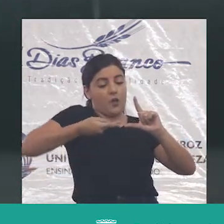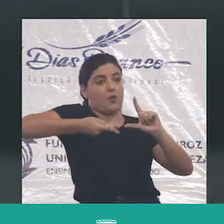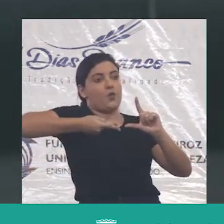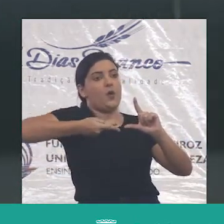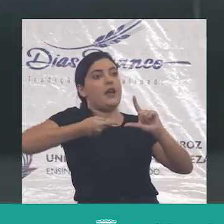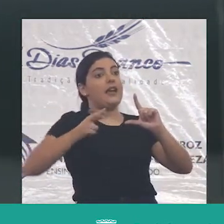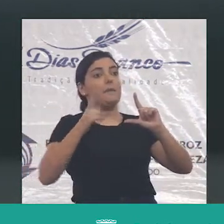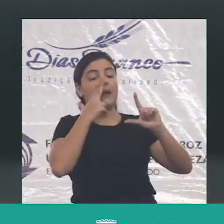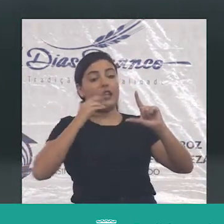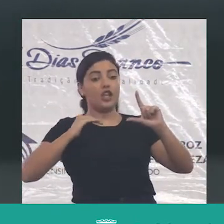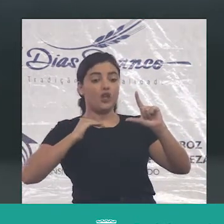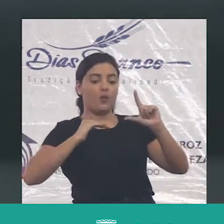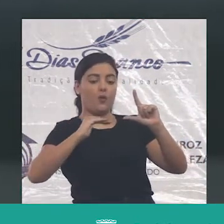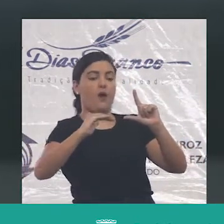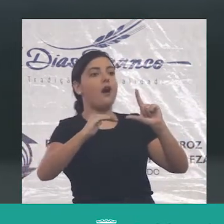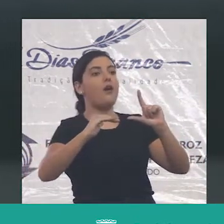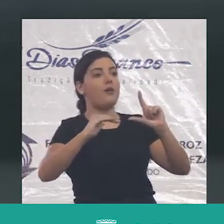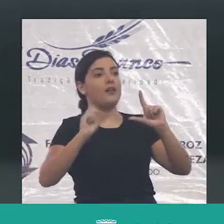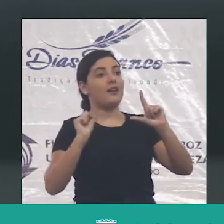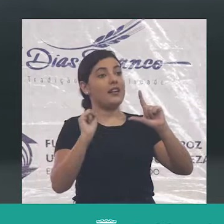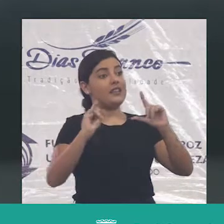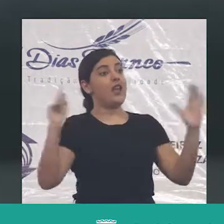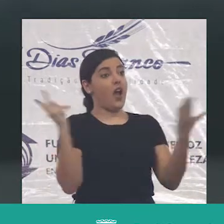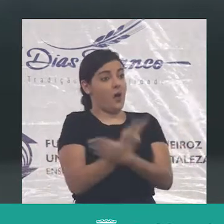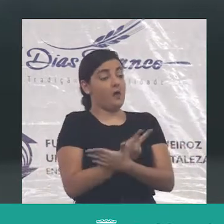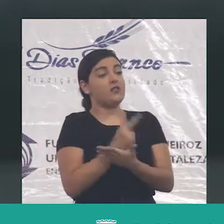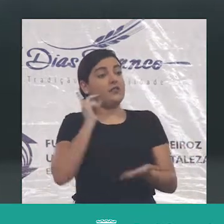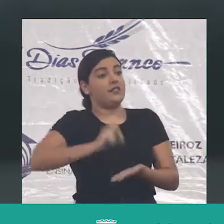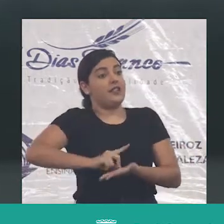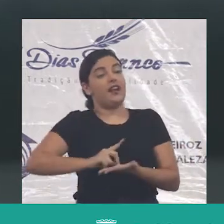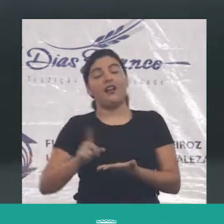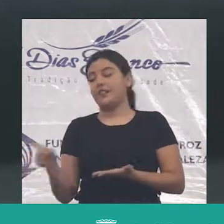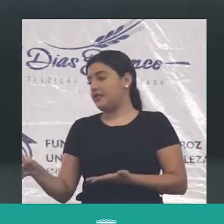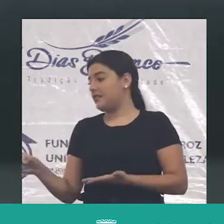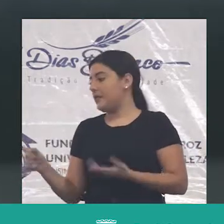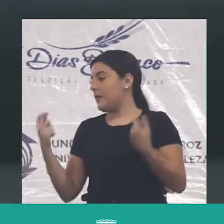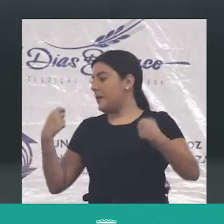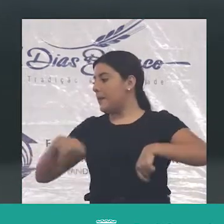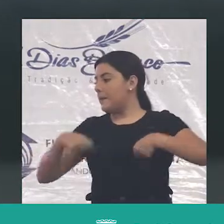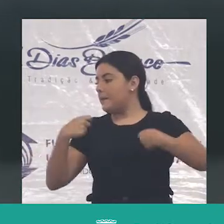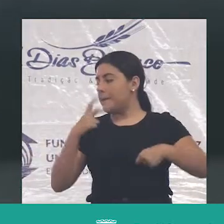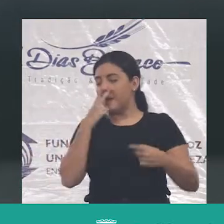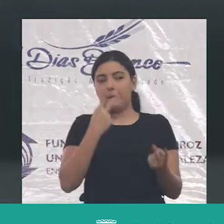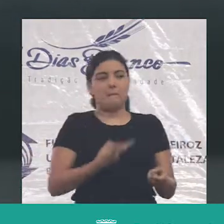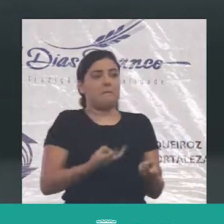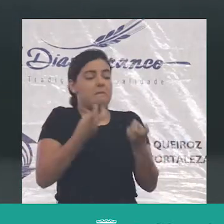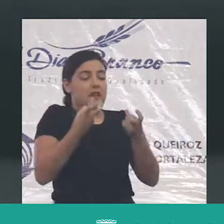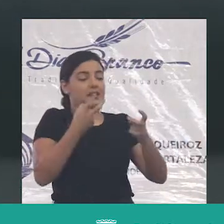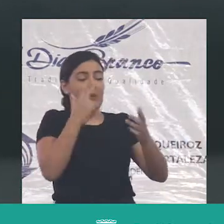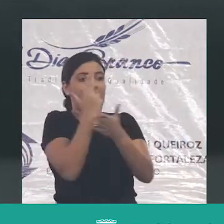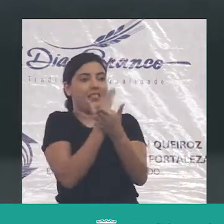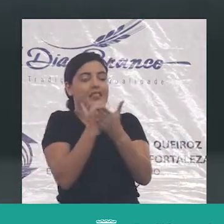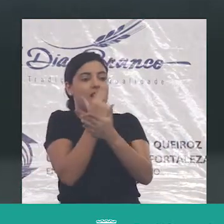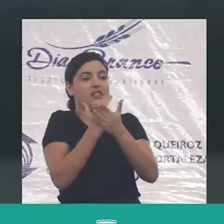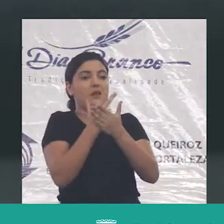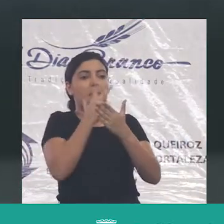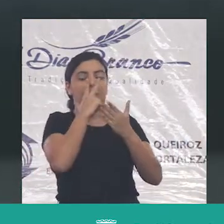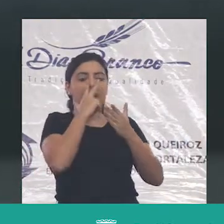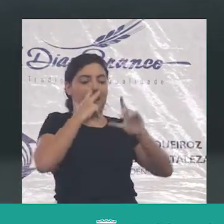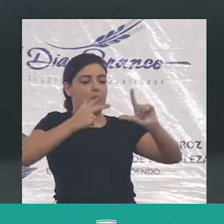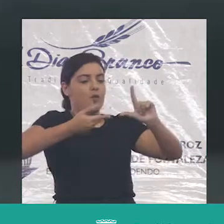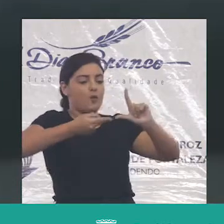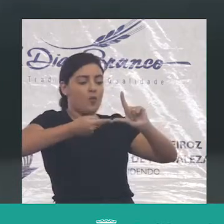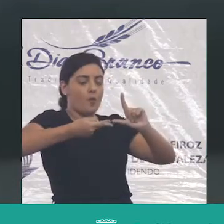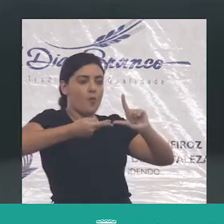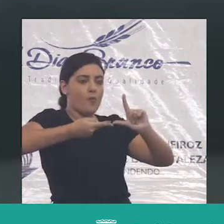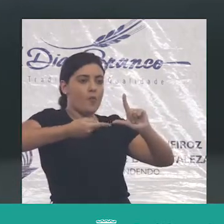são? Toda vez que acontecer isso, dá para a gente enxergar nessa figura um prisma.